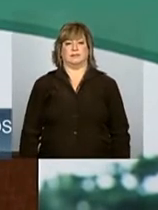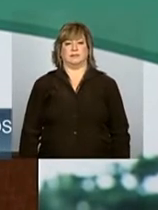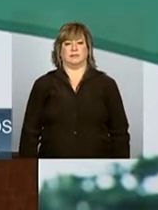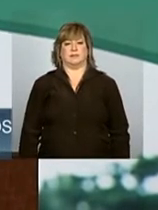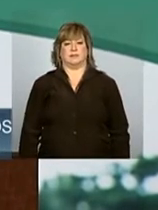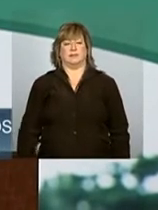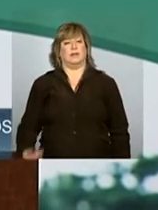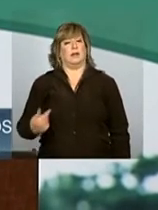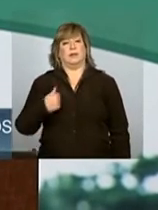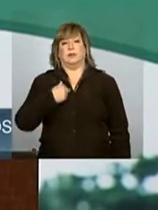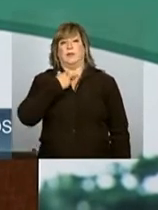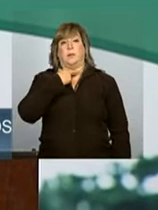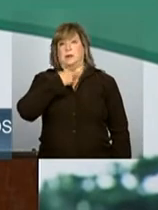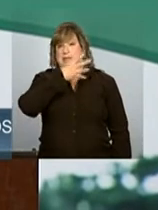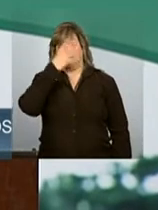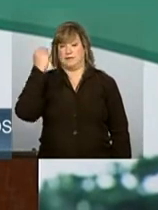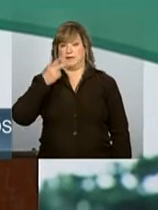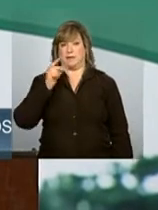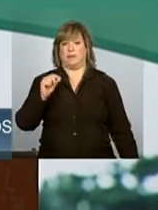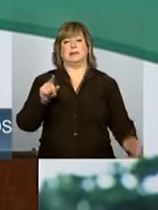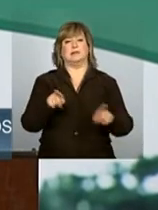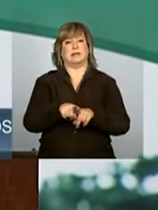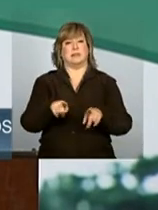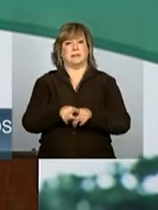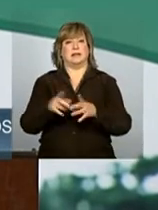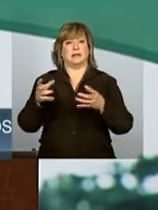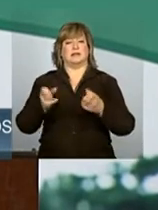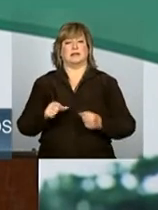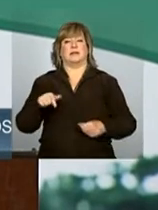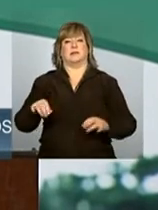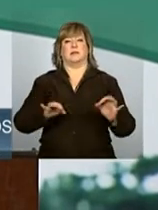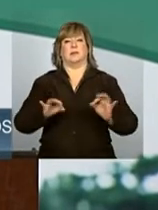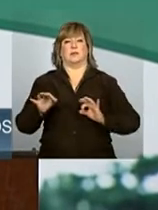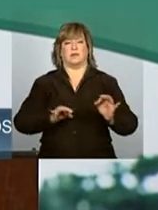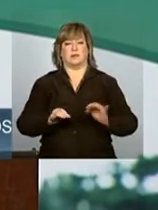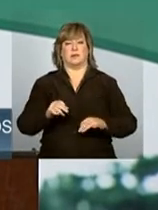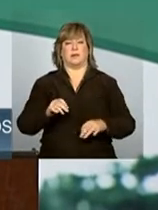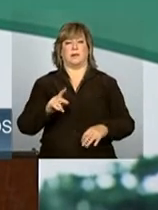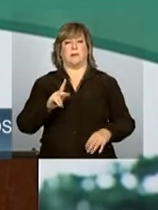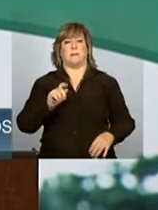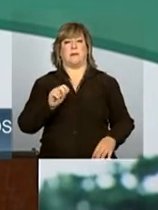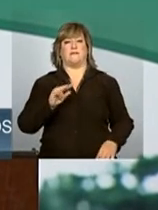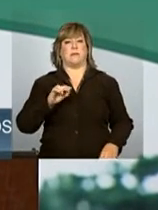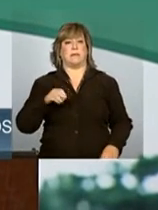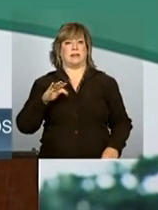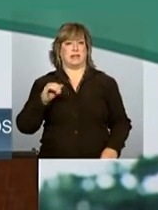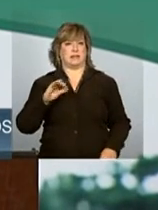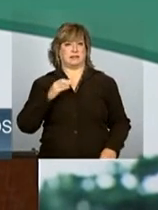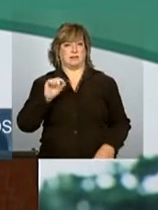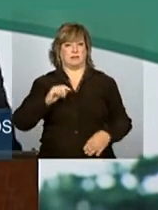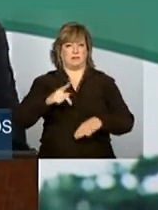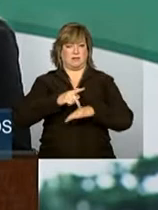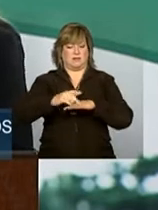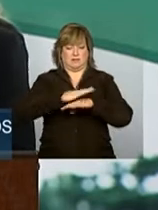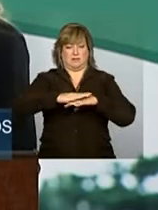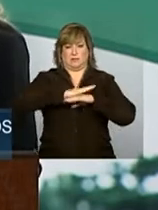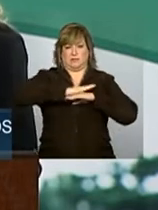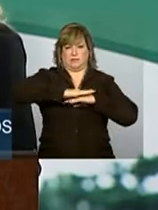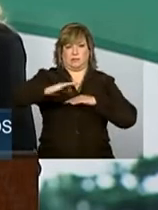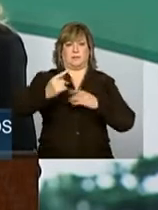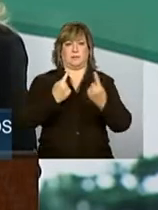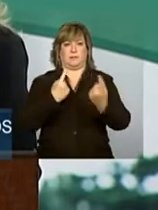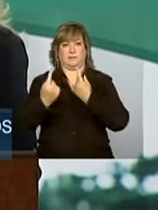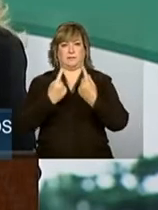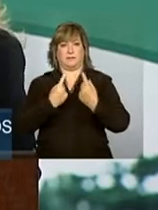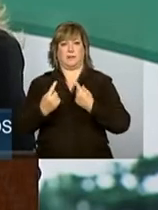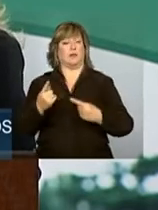Não posso deixar de falar que também fui contemplada com esse projeto de pavimentação. Pavimentação essa, presidente, que não